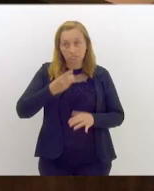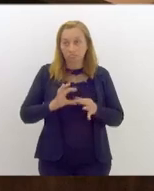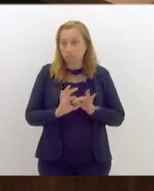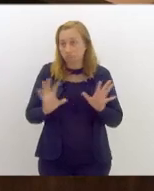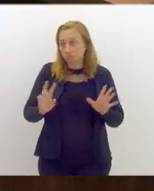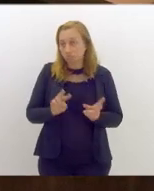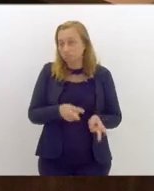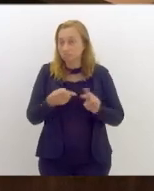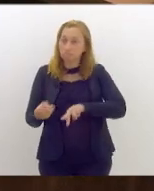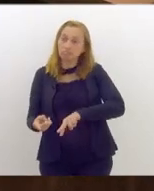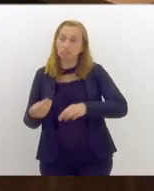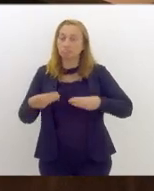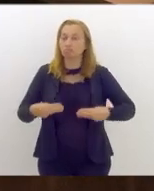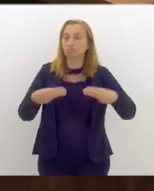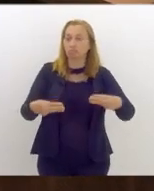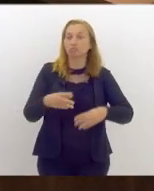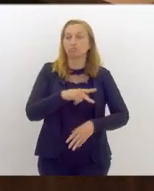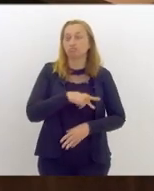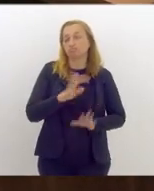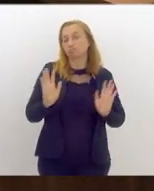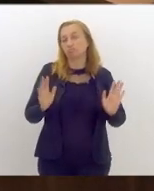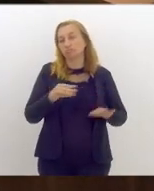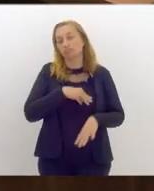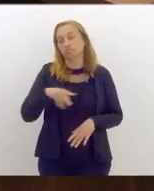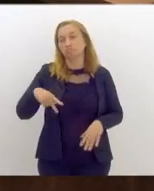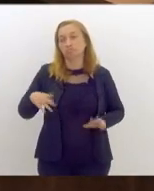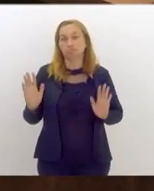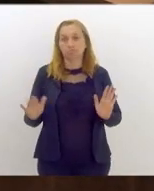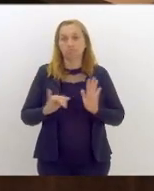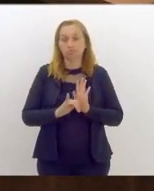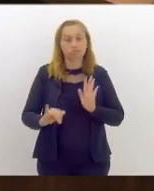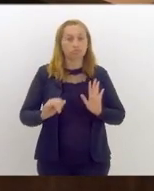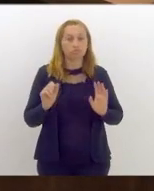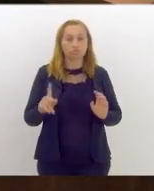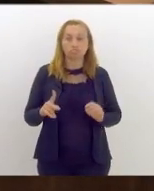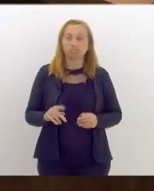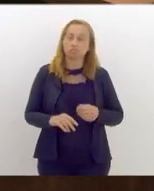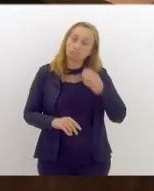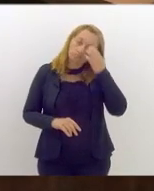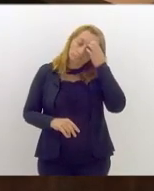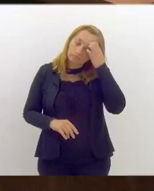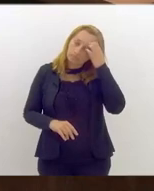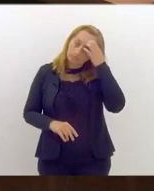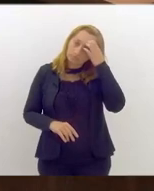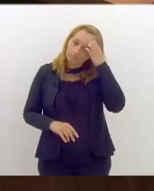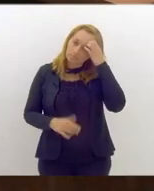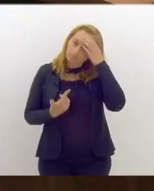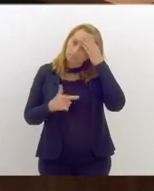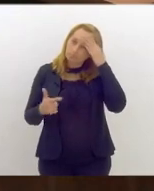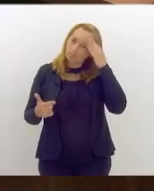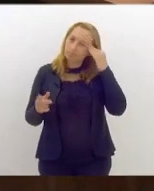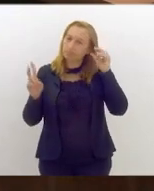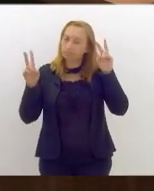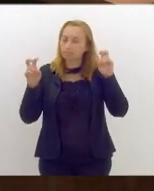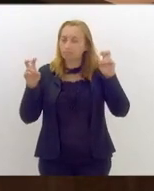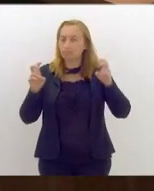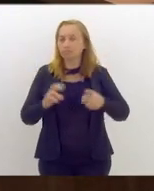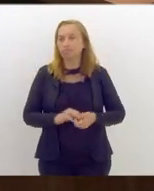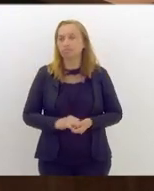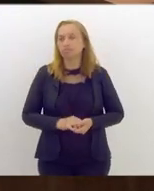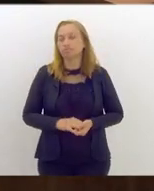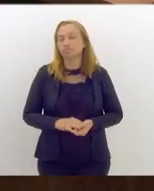encaminho ao Ministério Público tá publicado não há não há a questão